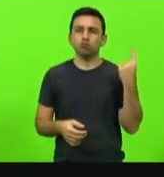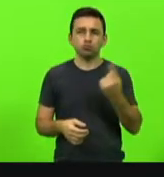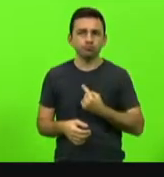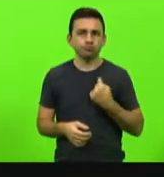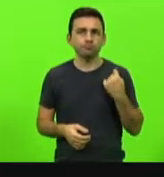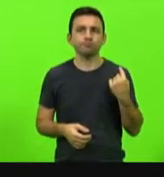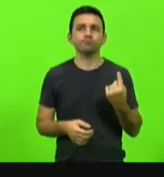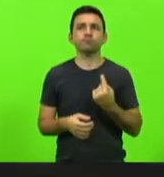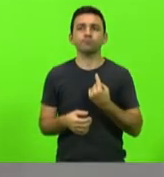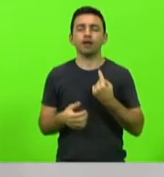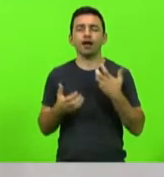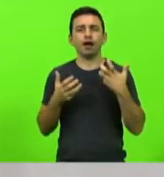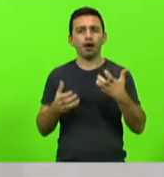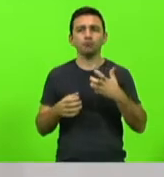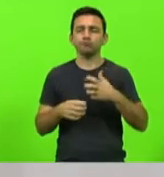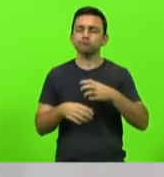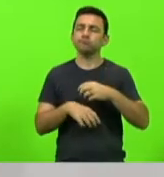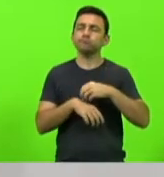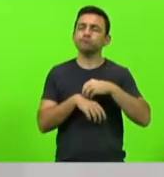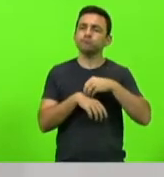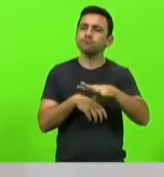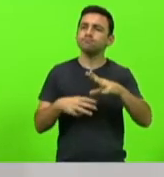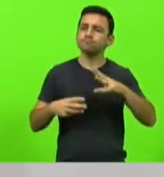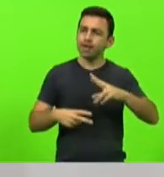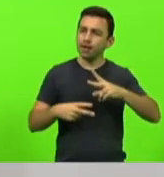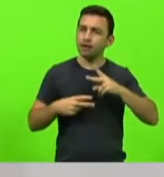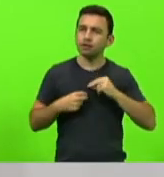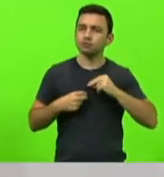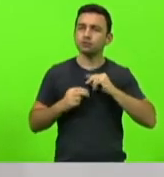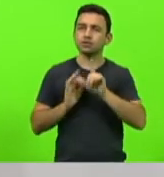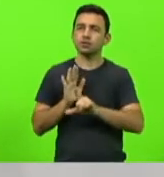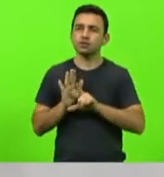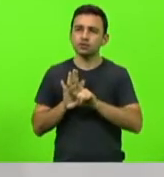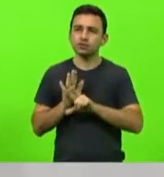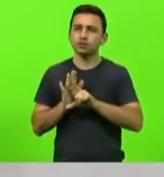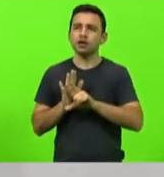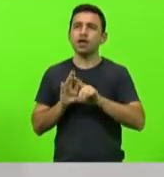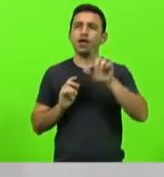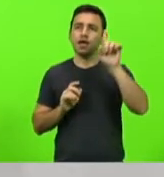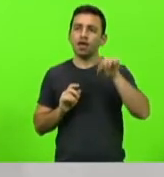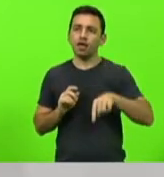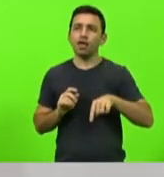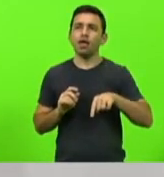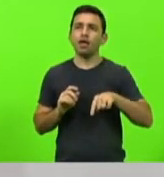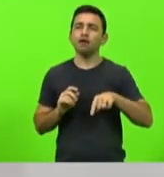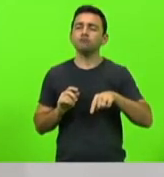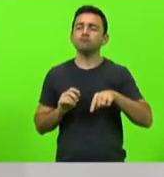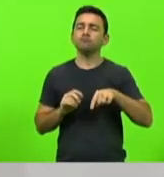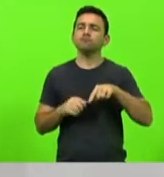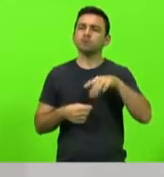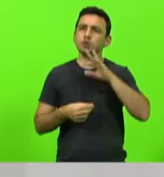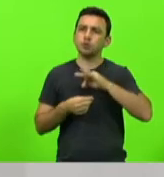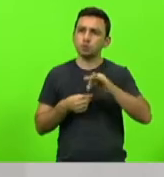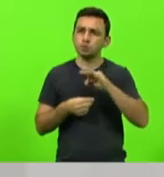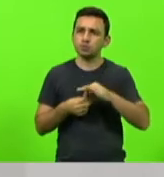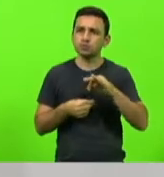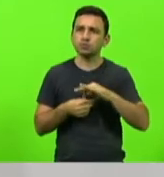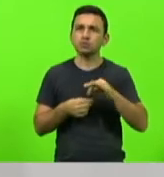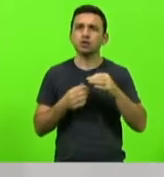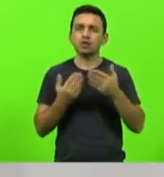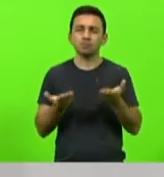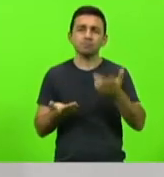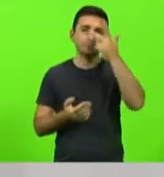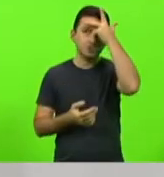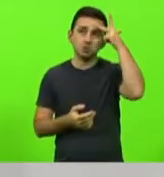a comenda do mérito legislativo. Uma das instituições, pessoas